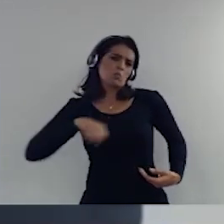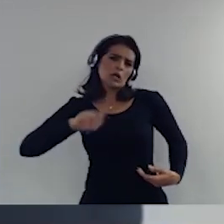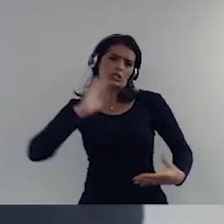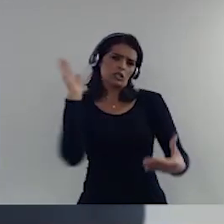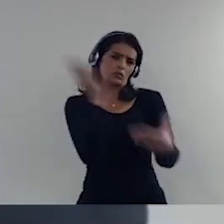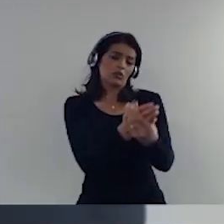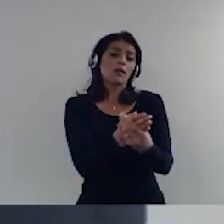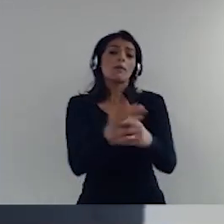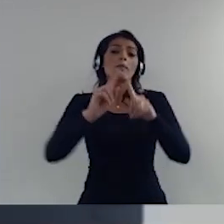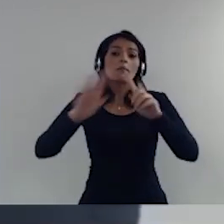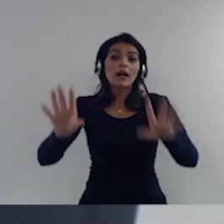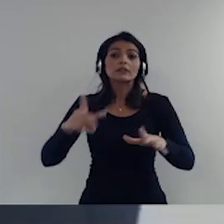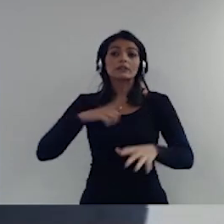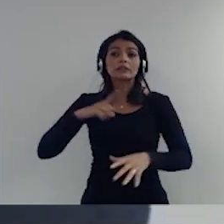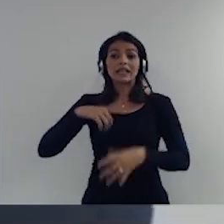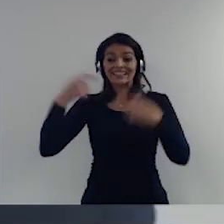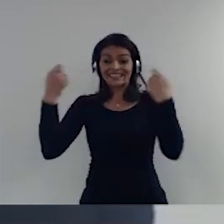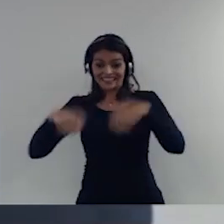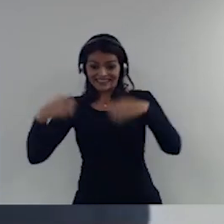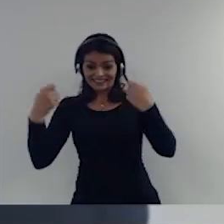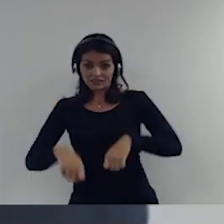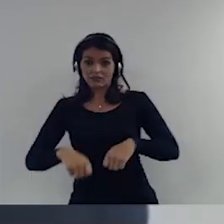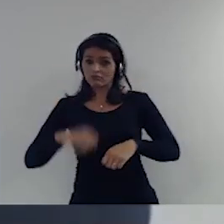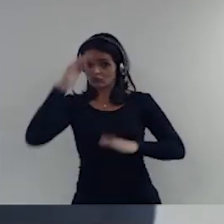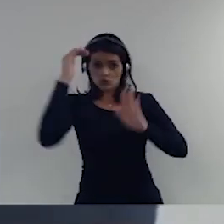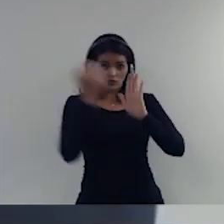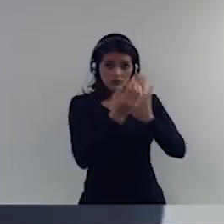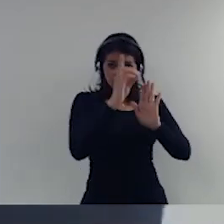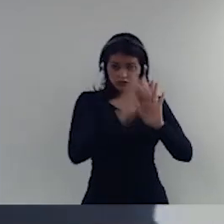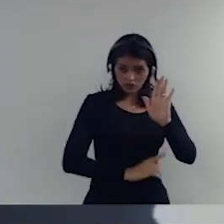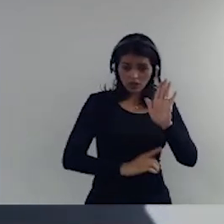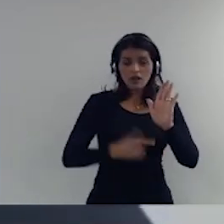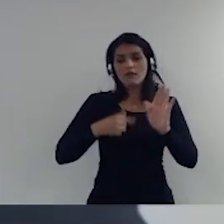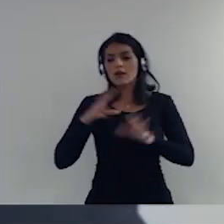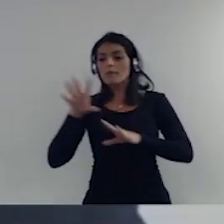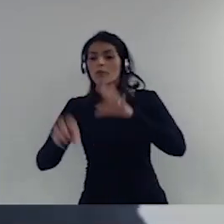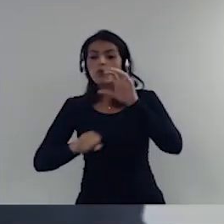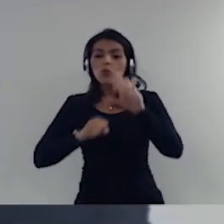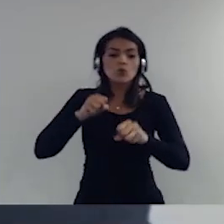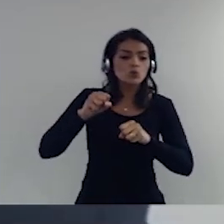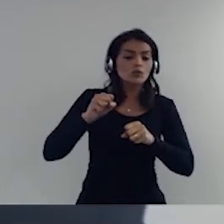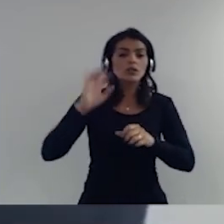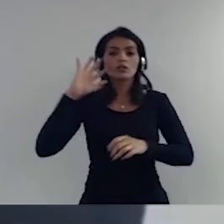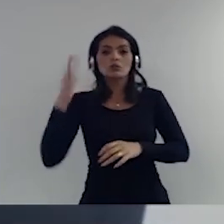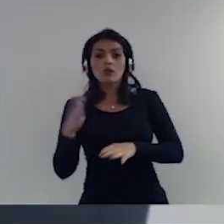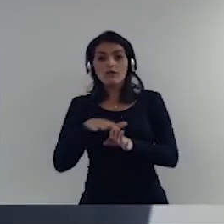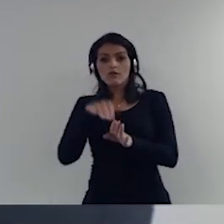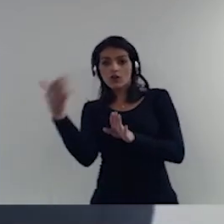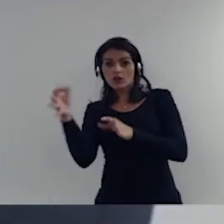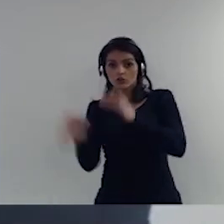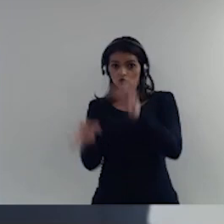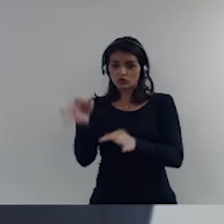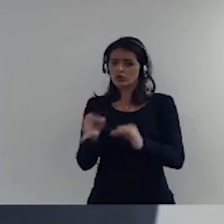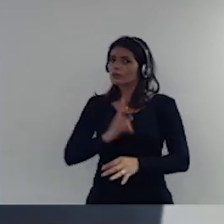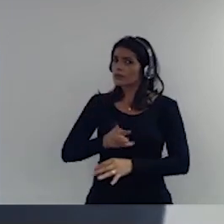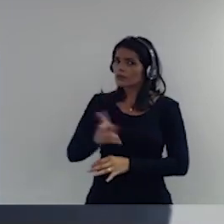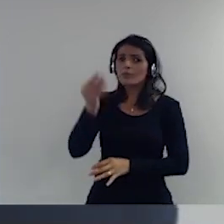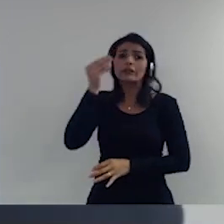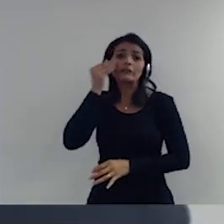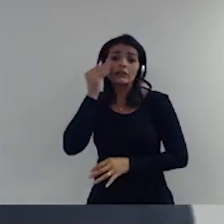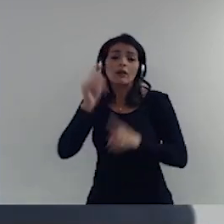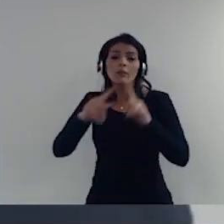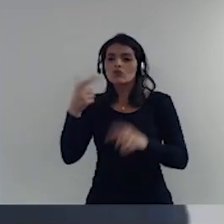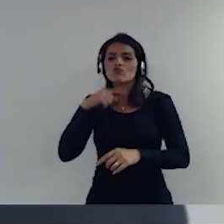partir do momento que você tem uma demanda, você tem uma violação de direito, você busca solução extrajudicial, que sempre deve ser buscada, mas aí